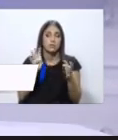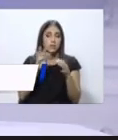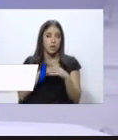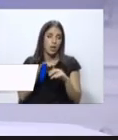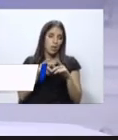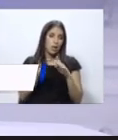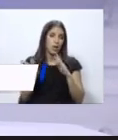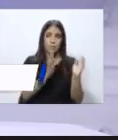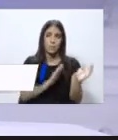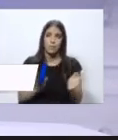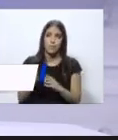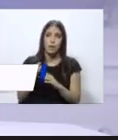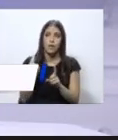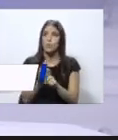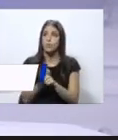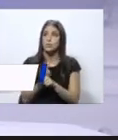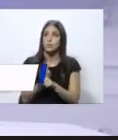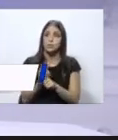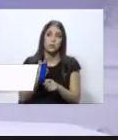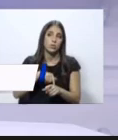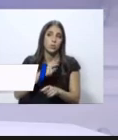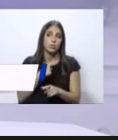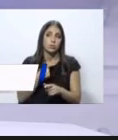de jogadores que estamos aqui